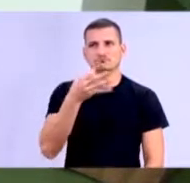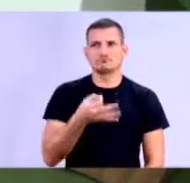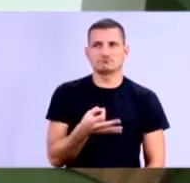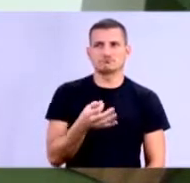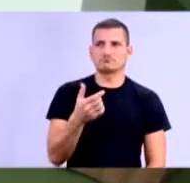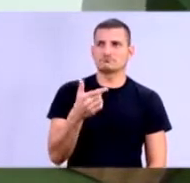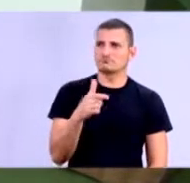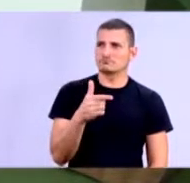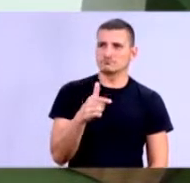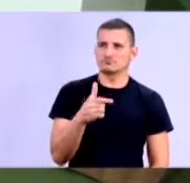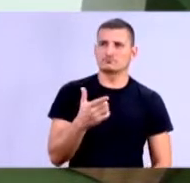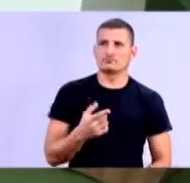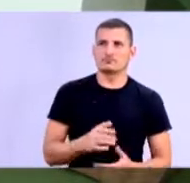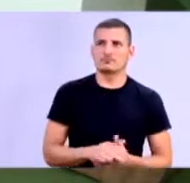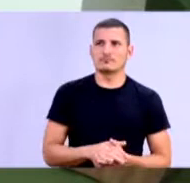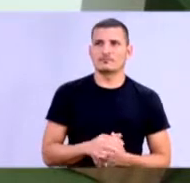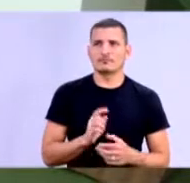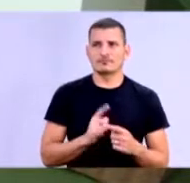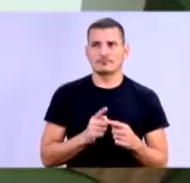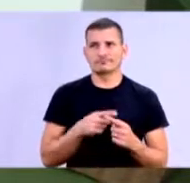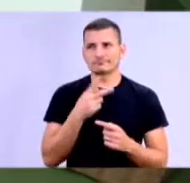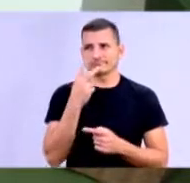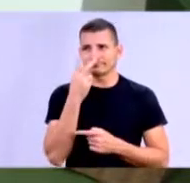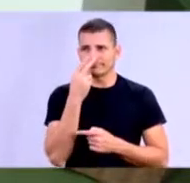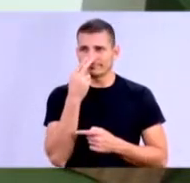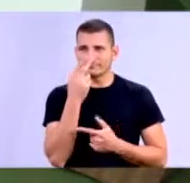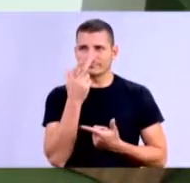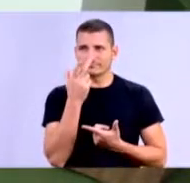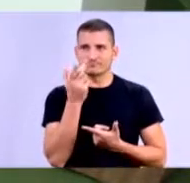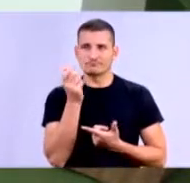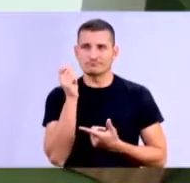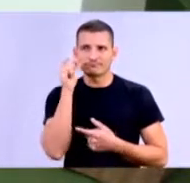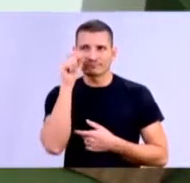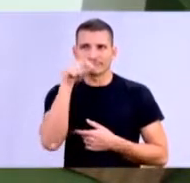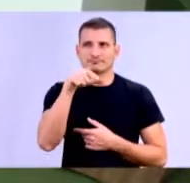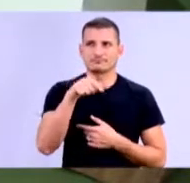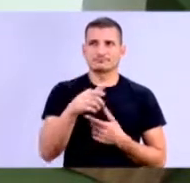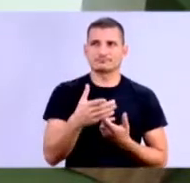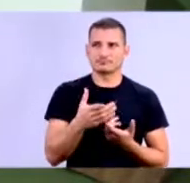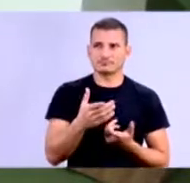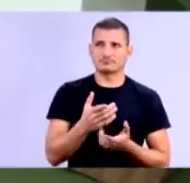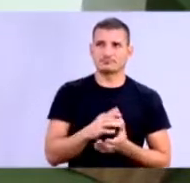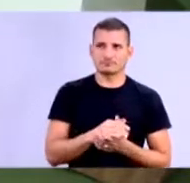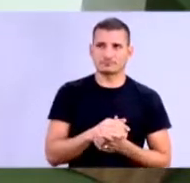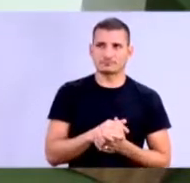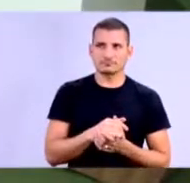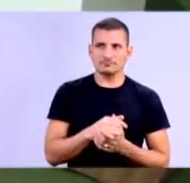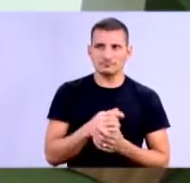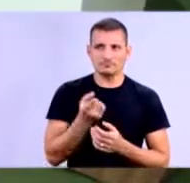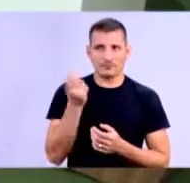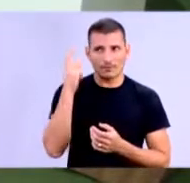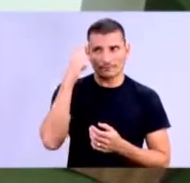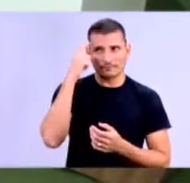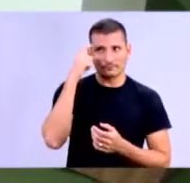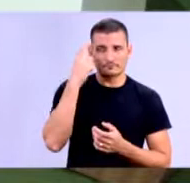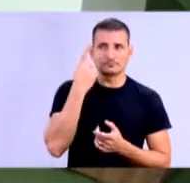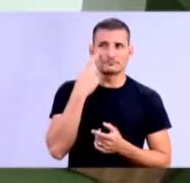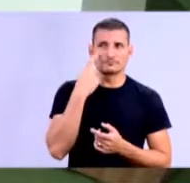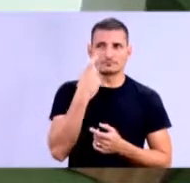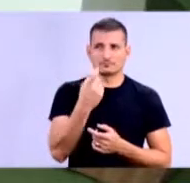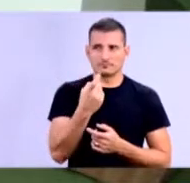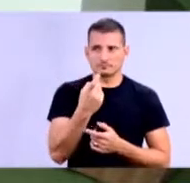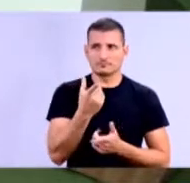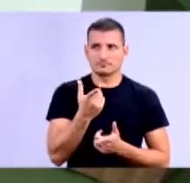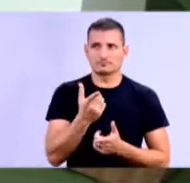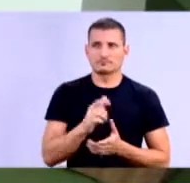porque pode ser entendido como uma agressão. Agressão, então, isso mesmo. ele diz, penso que é interessante, né, que em